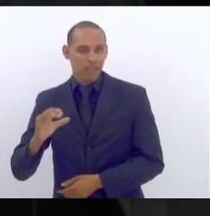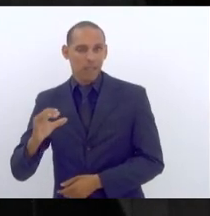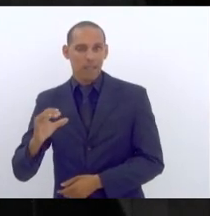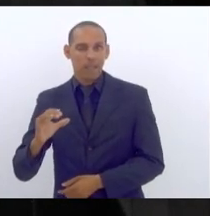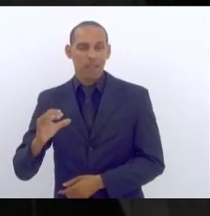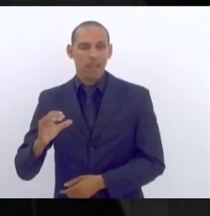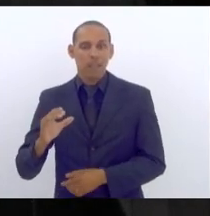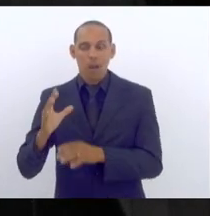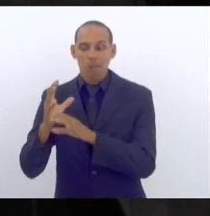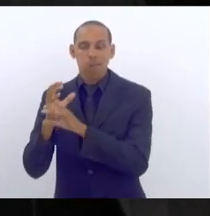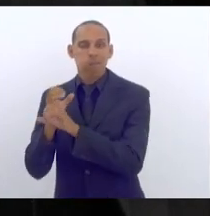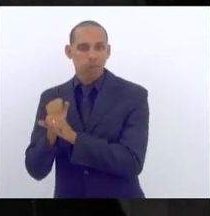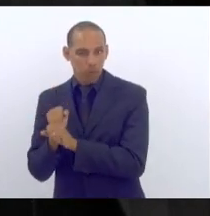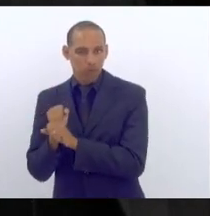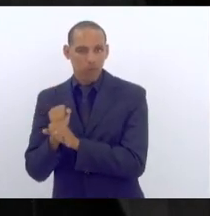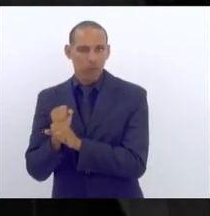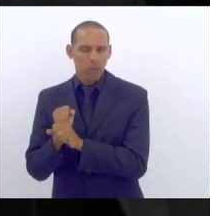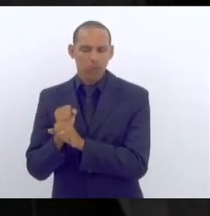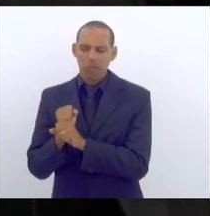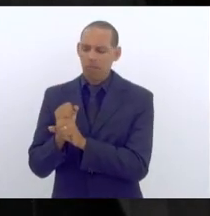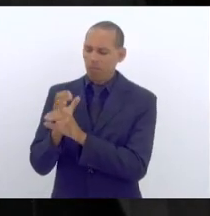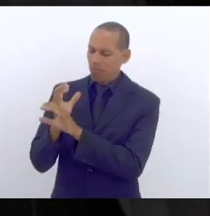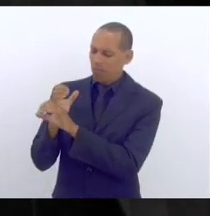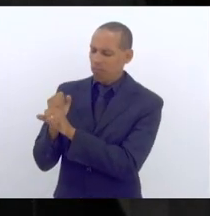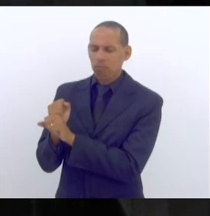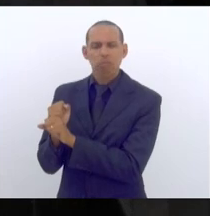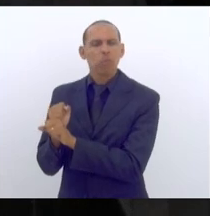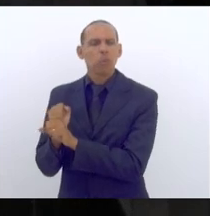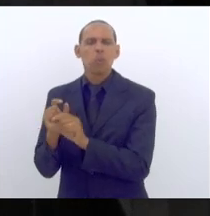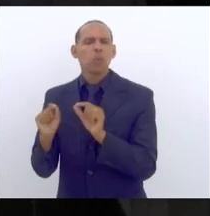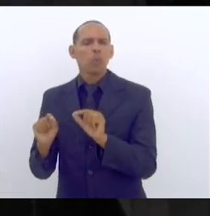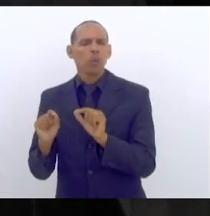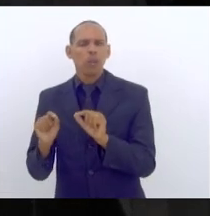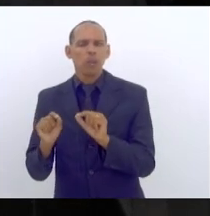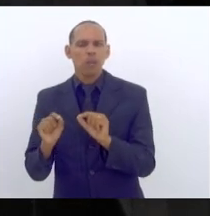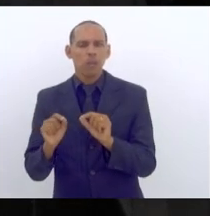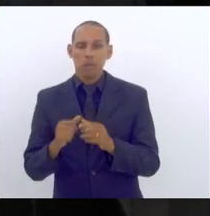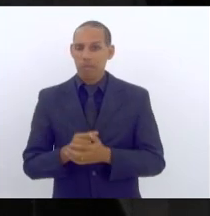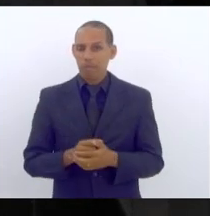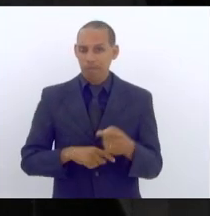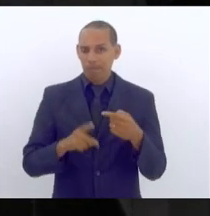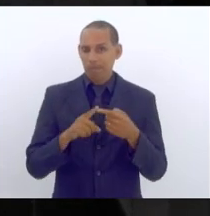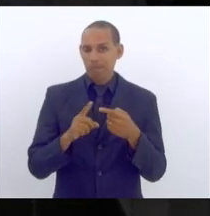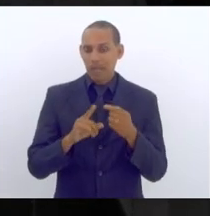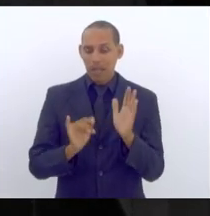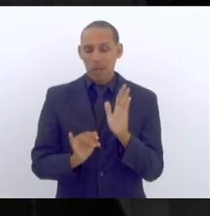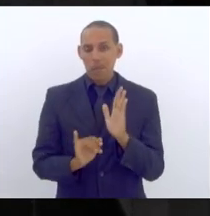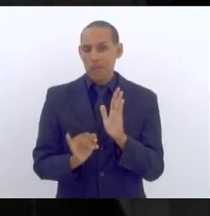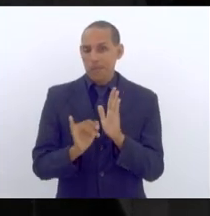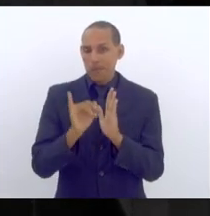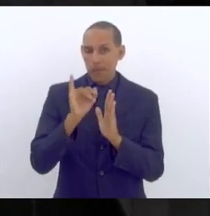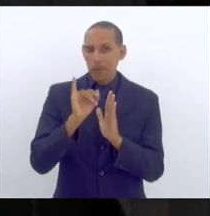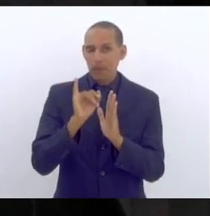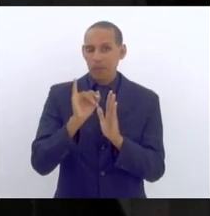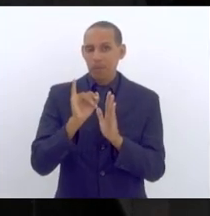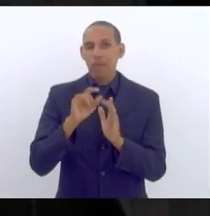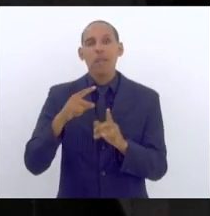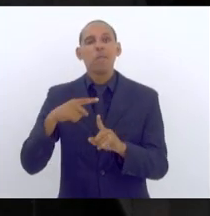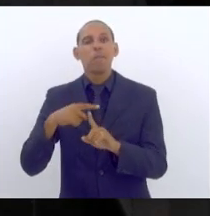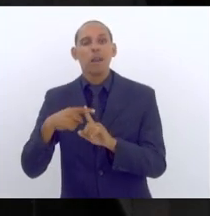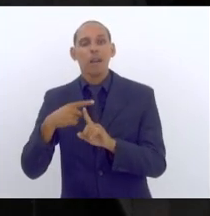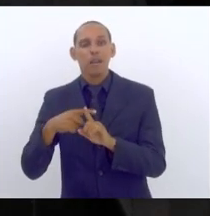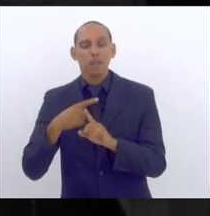um somatório soma o quê soma a inflação mais